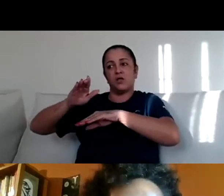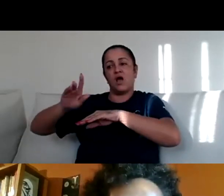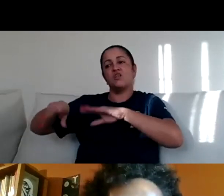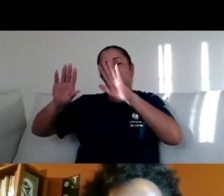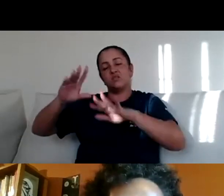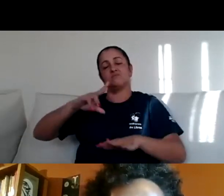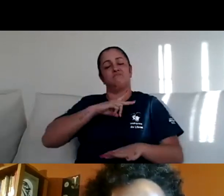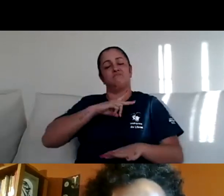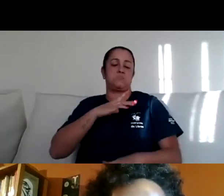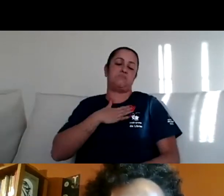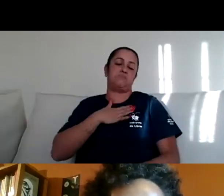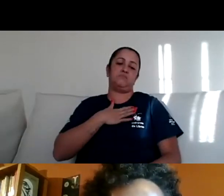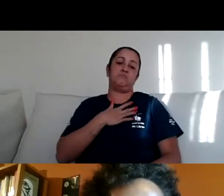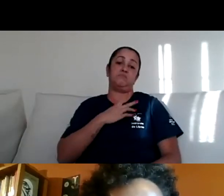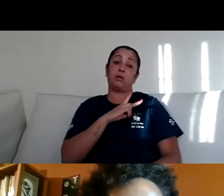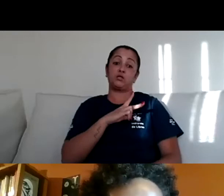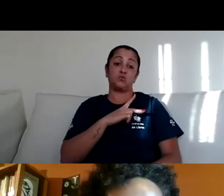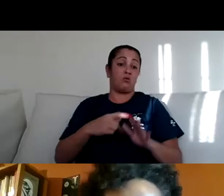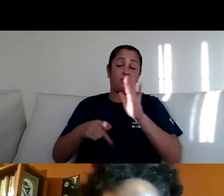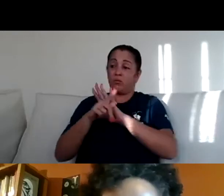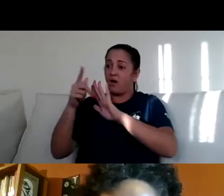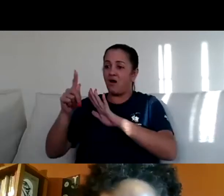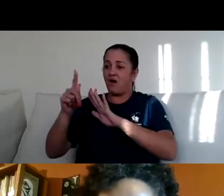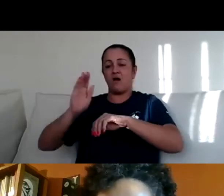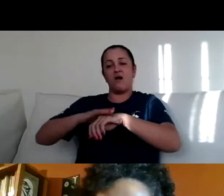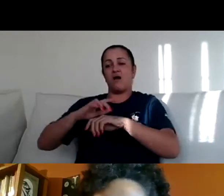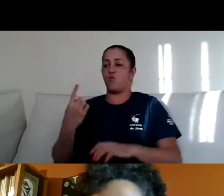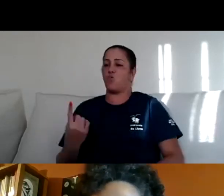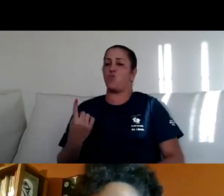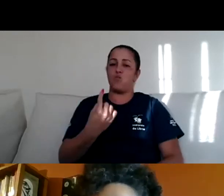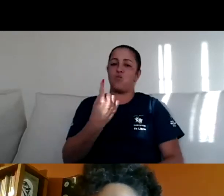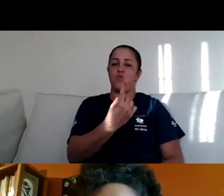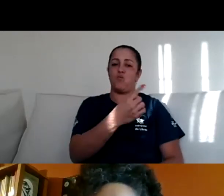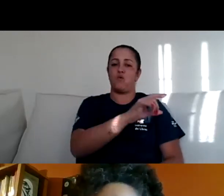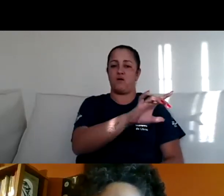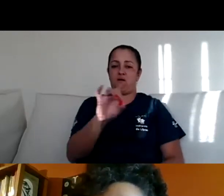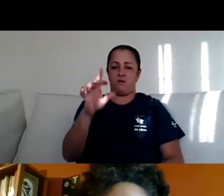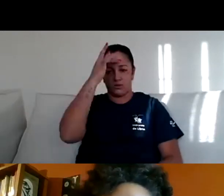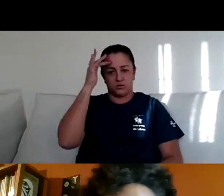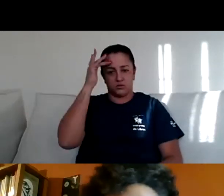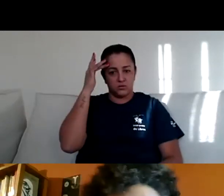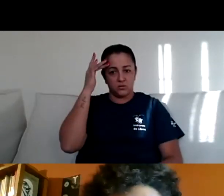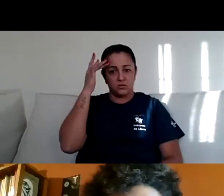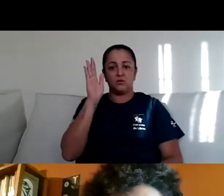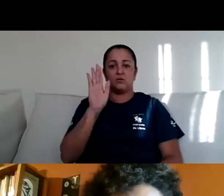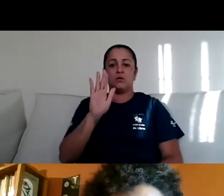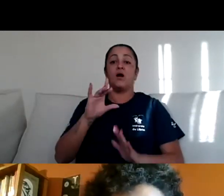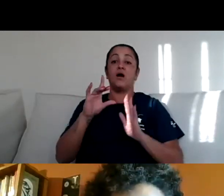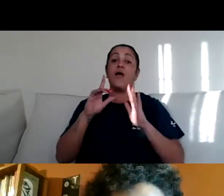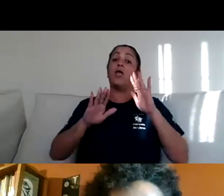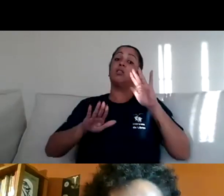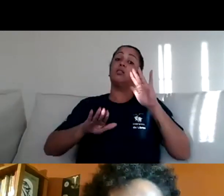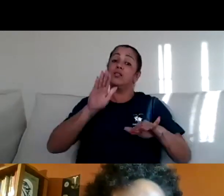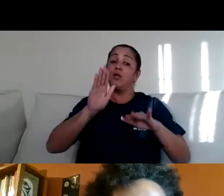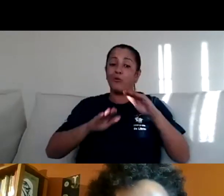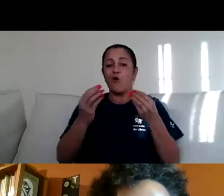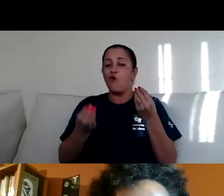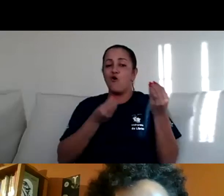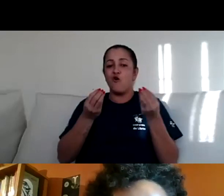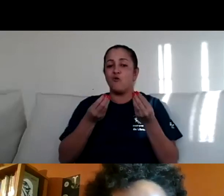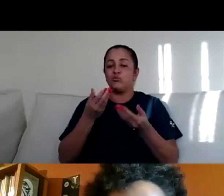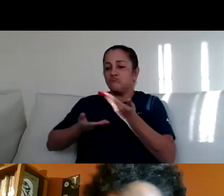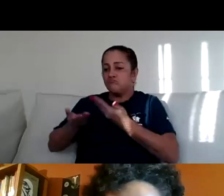elas começam de iniciativas individuais, né, e dependendo de como elas são tratadas, de como elas